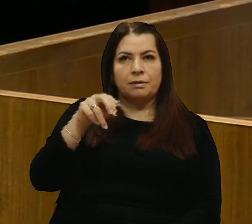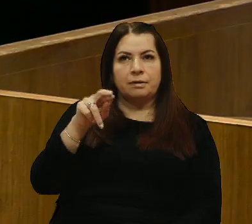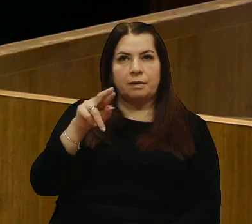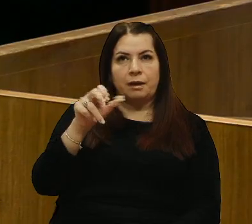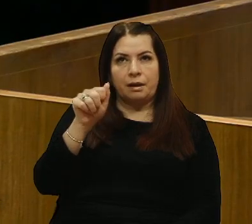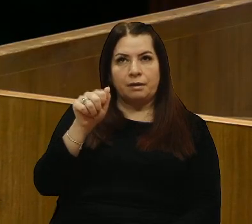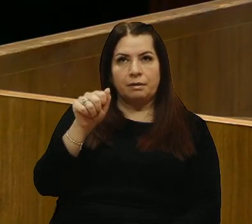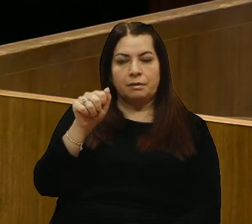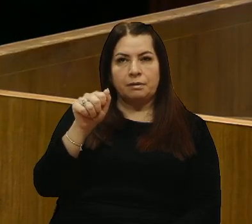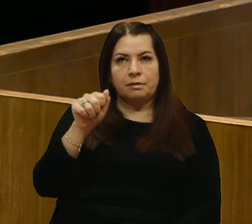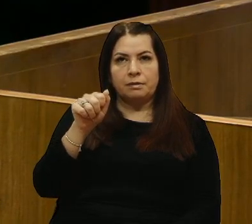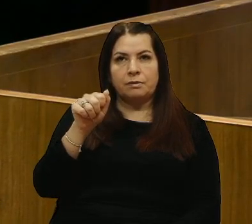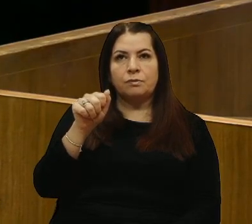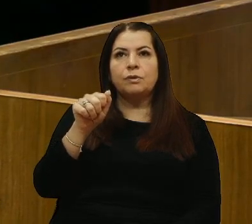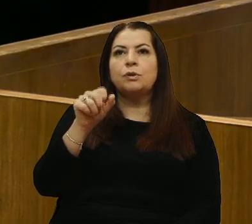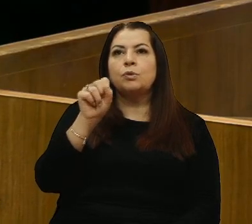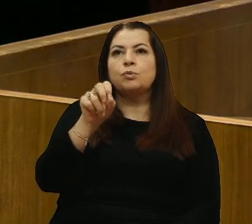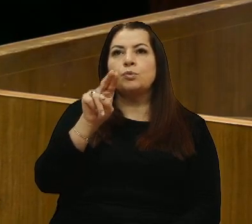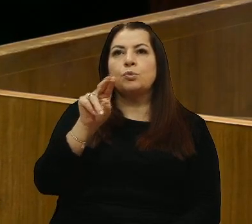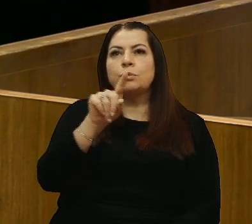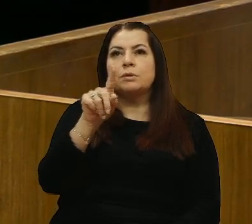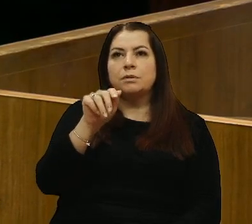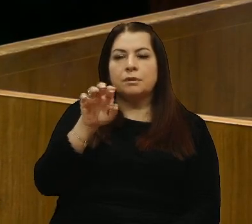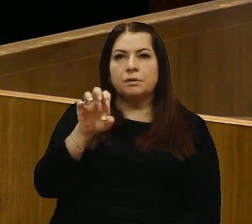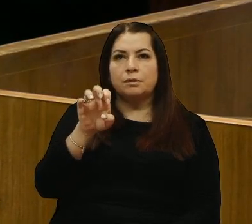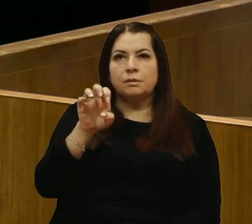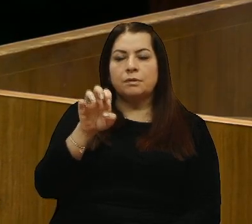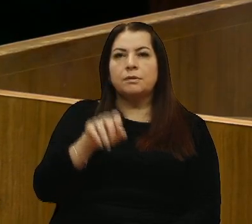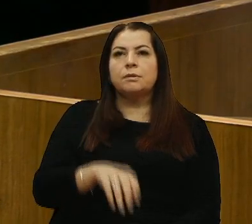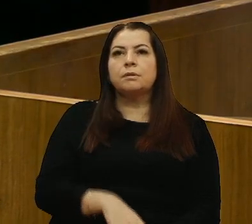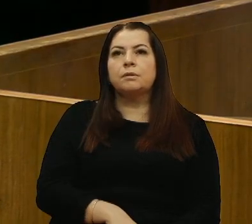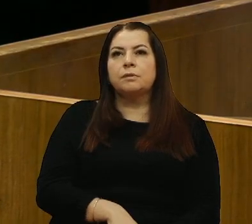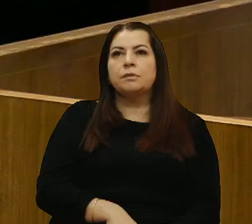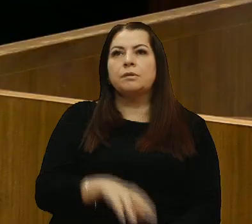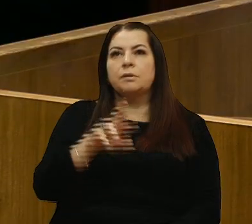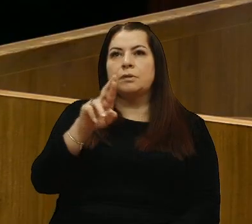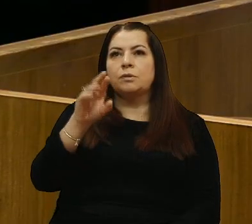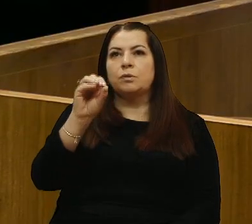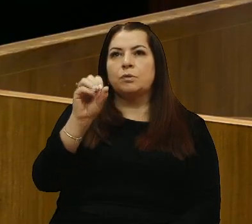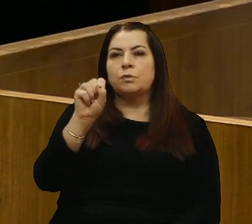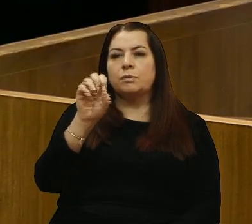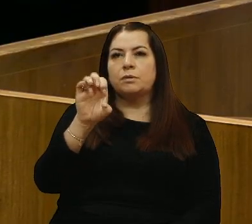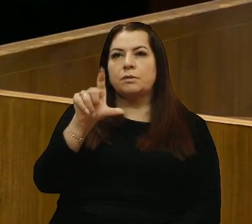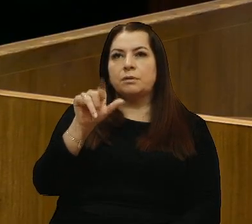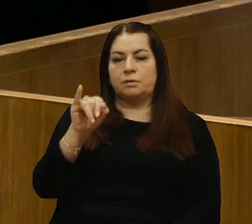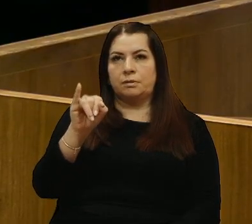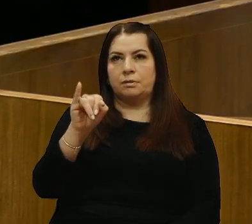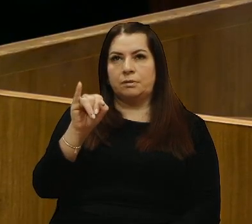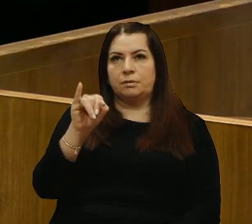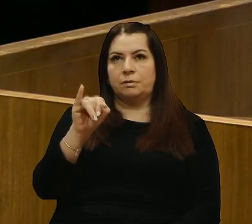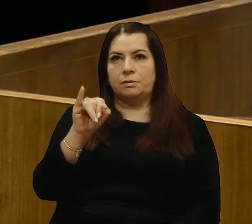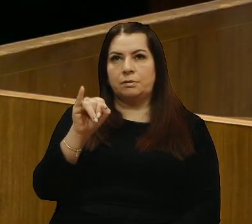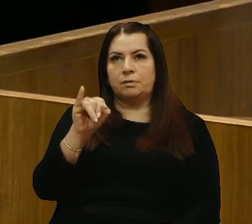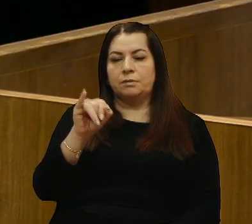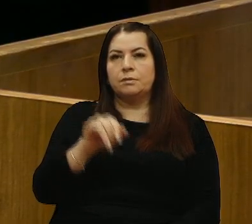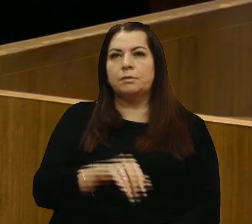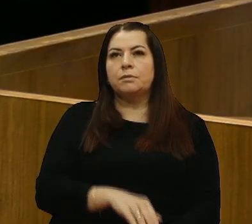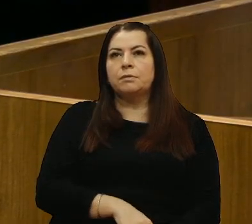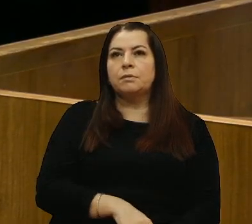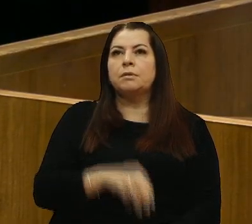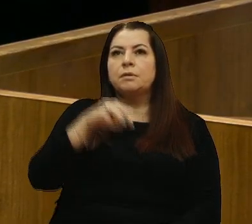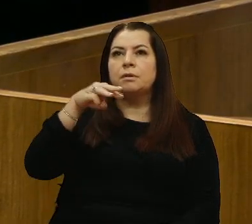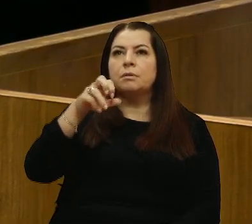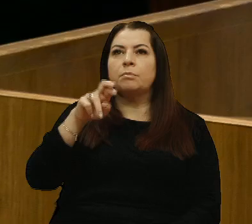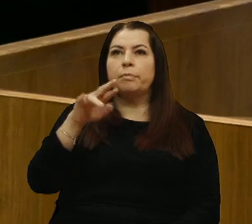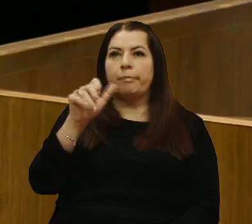dos Santos, Suzane Menestrino, Roseli Aparecida Fomer,